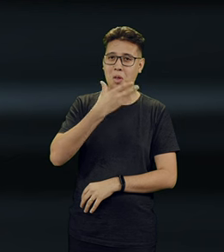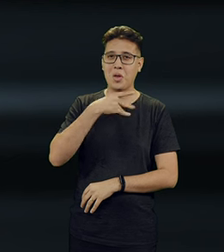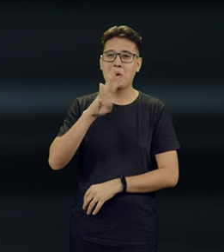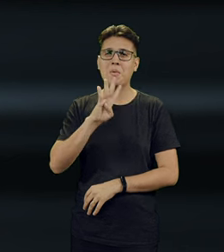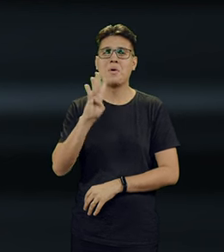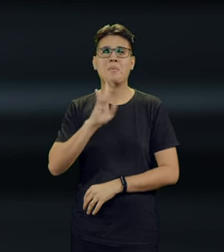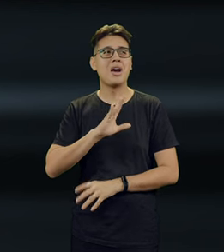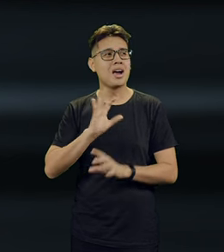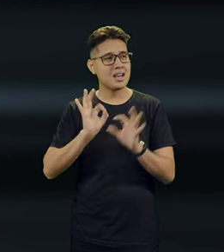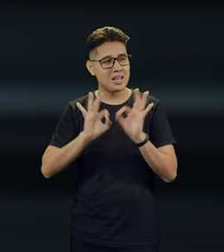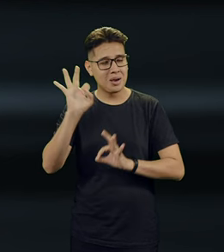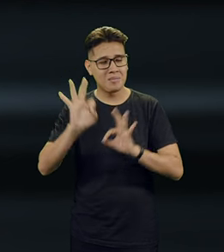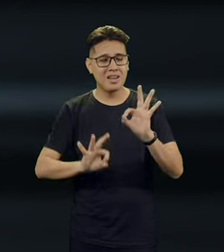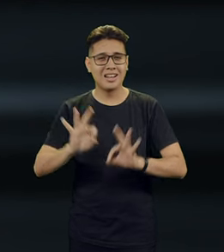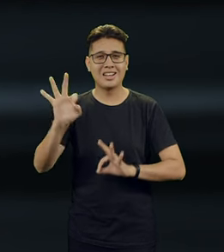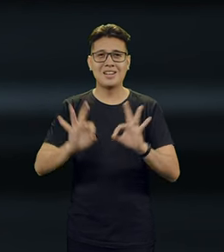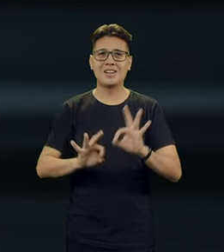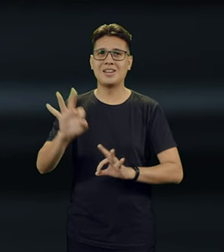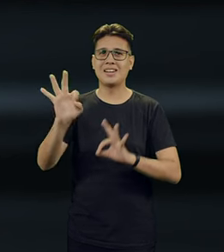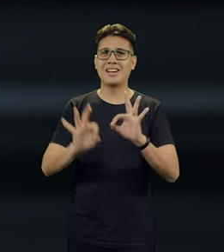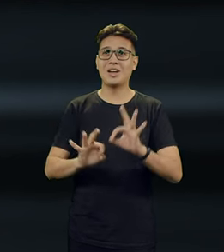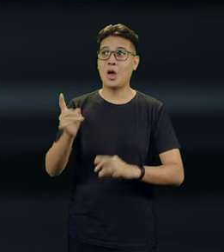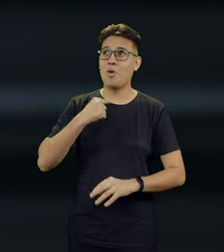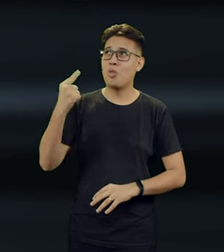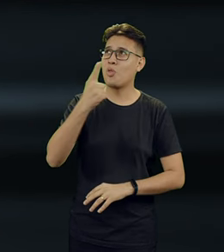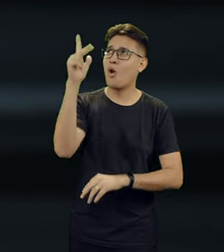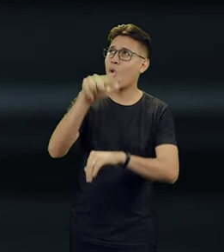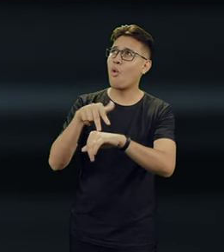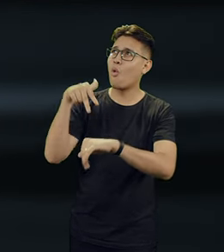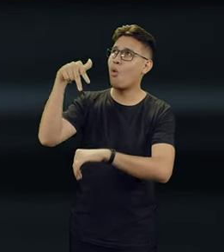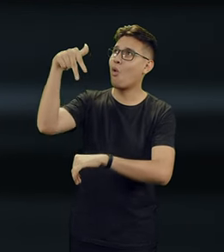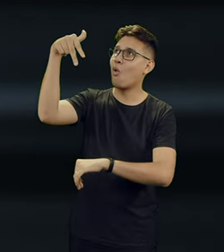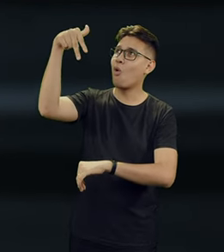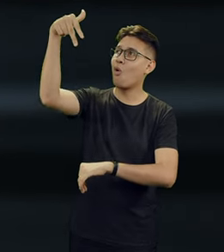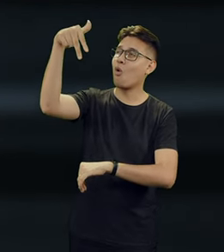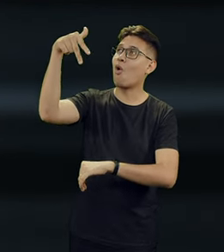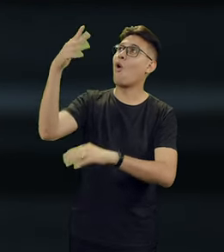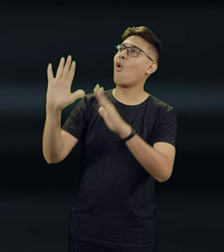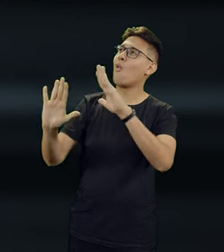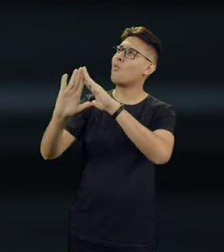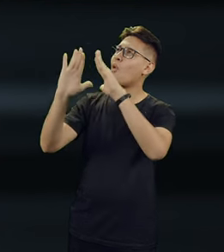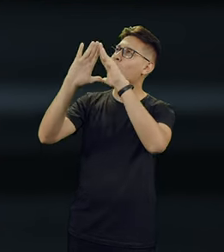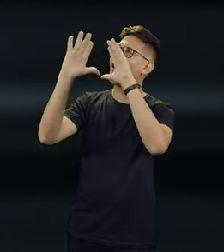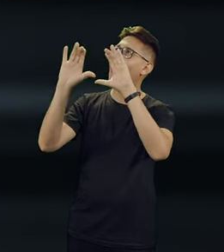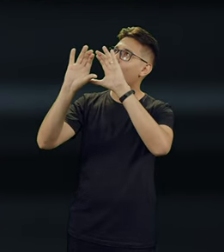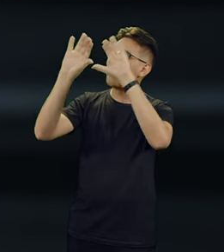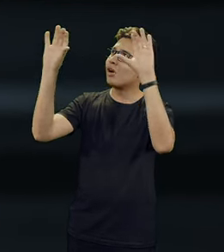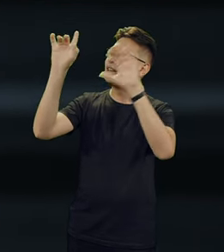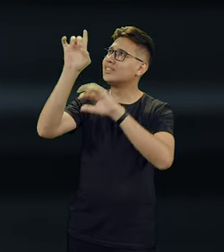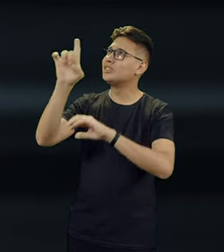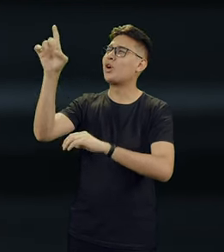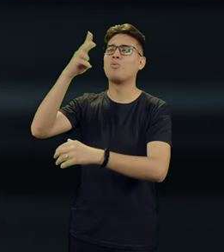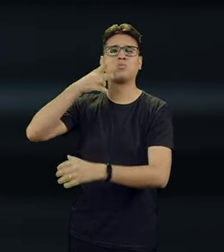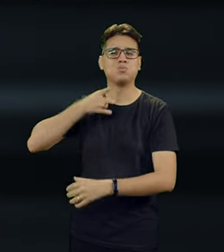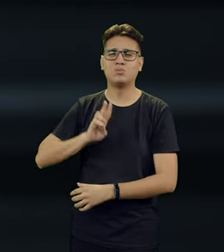preparados. Nós subiremos e habitaremos com o Senhor para